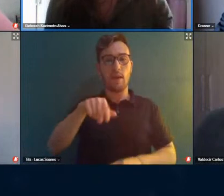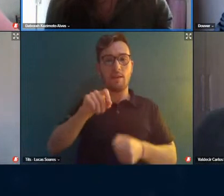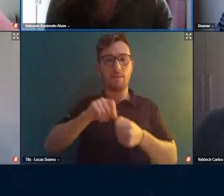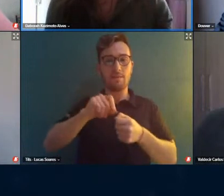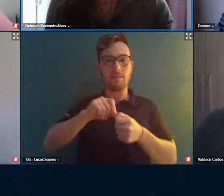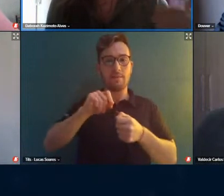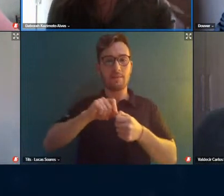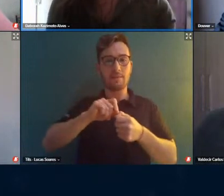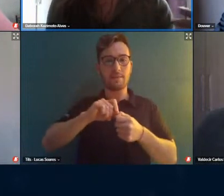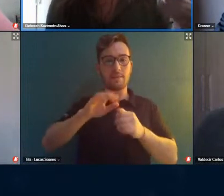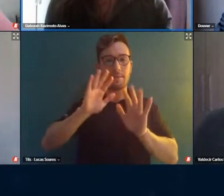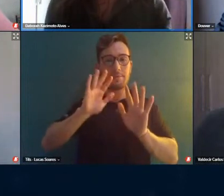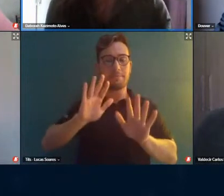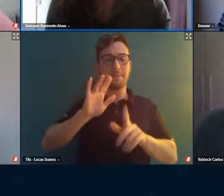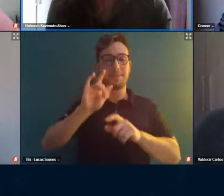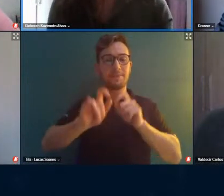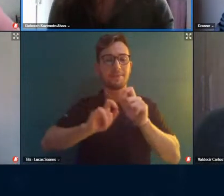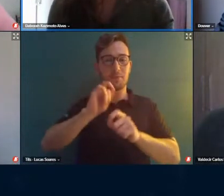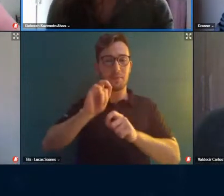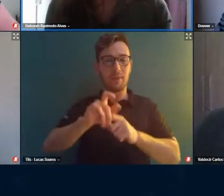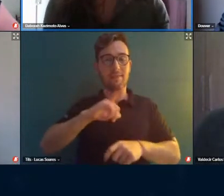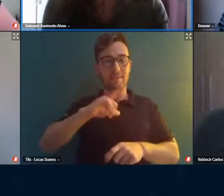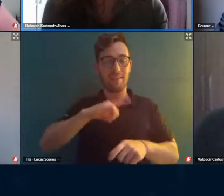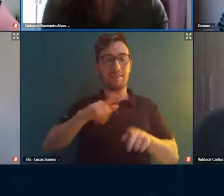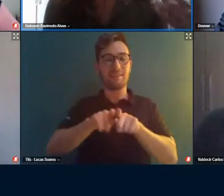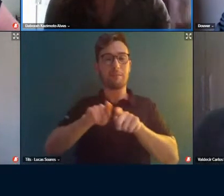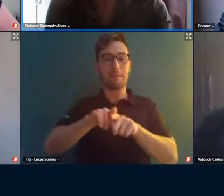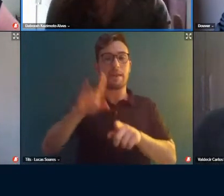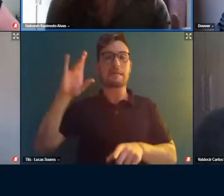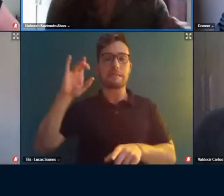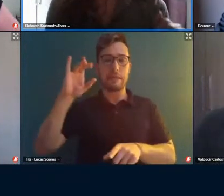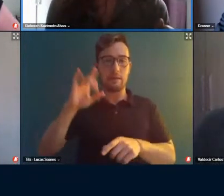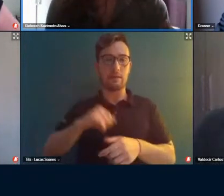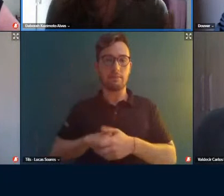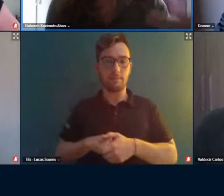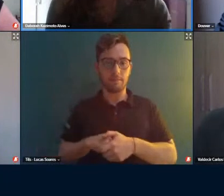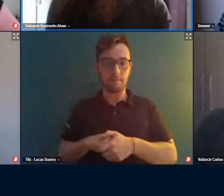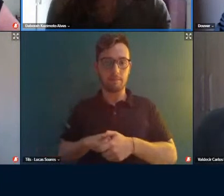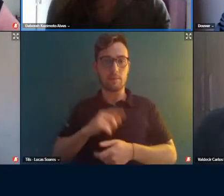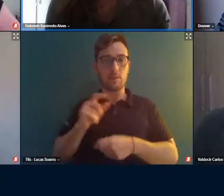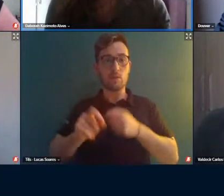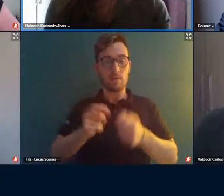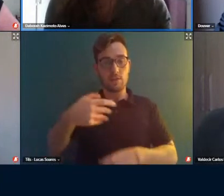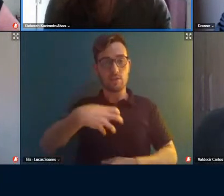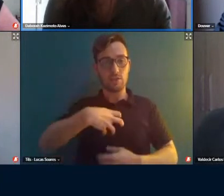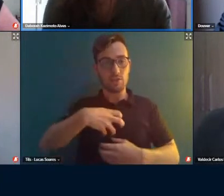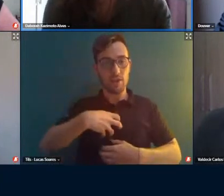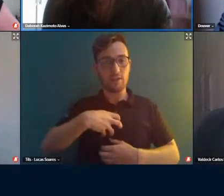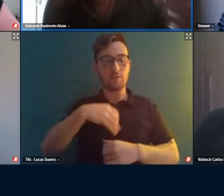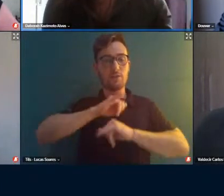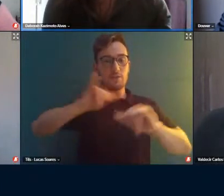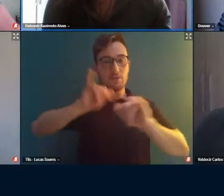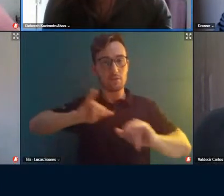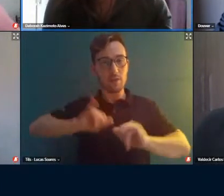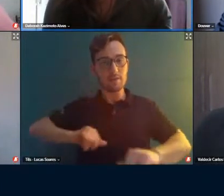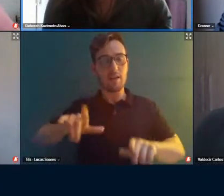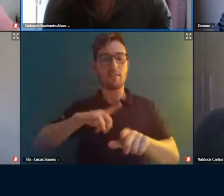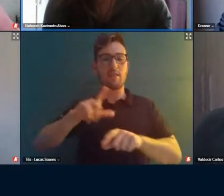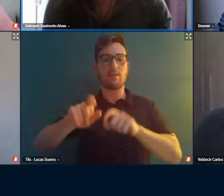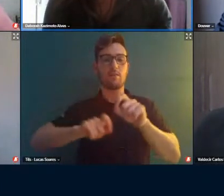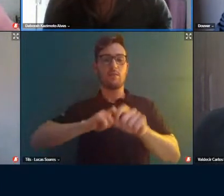gente repassa para elas através do Instagram. E as outras formas que, de divulgação, como eu